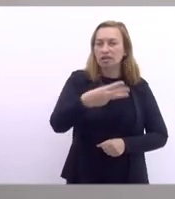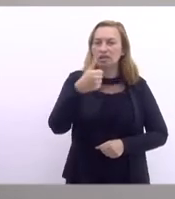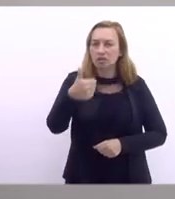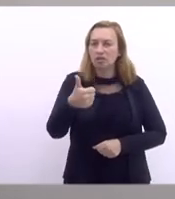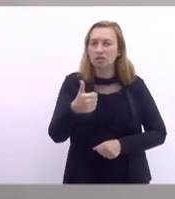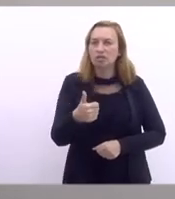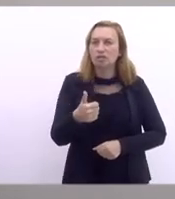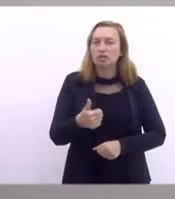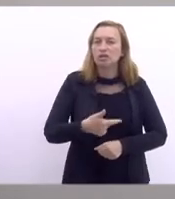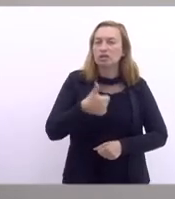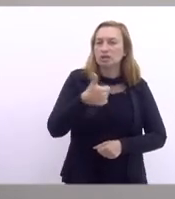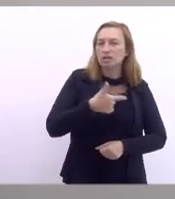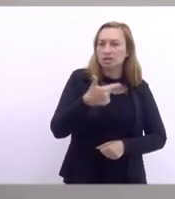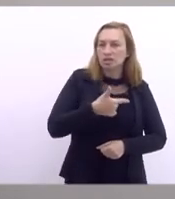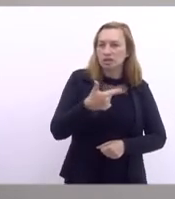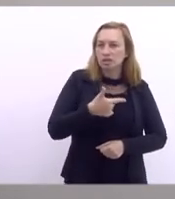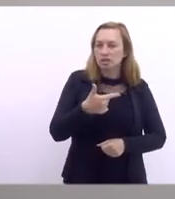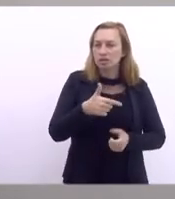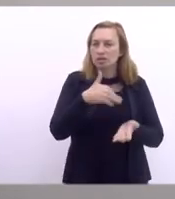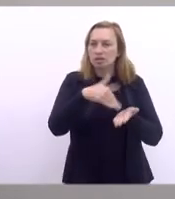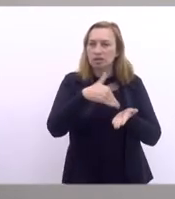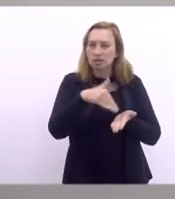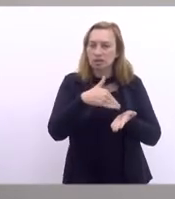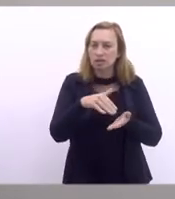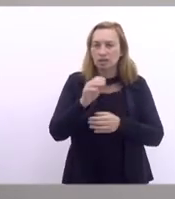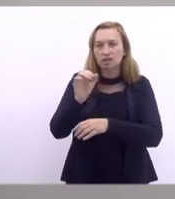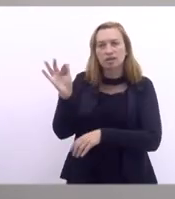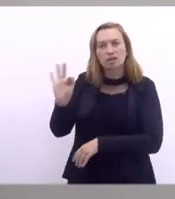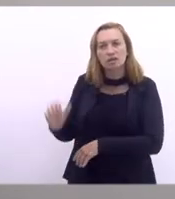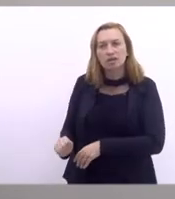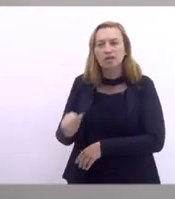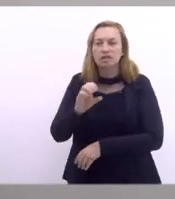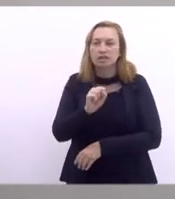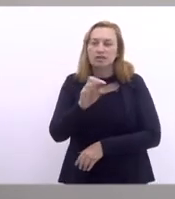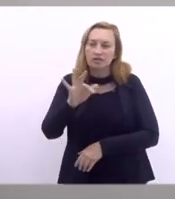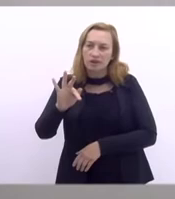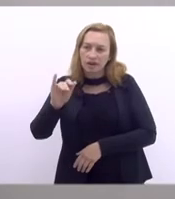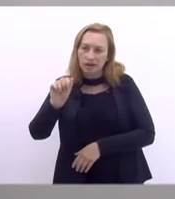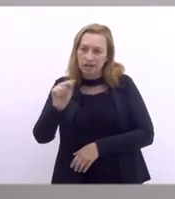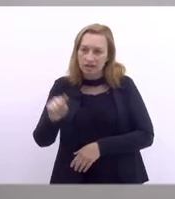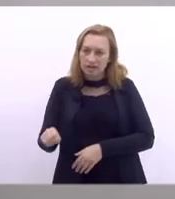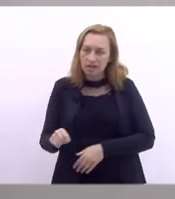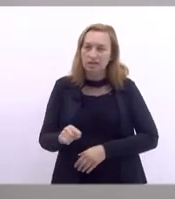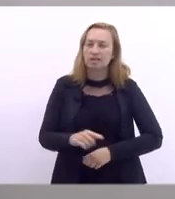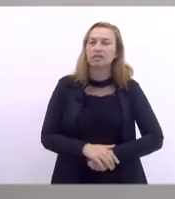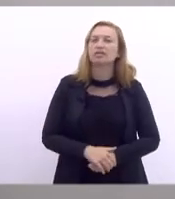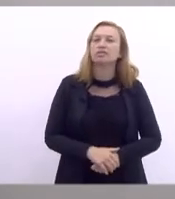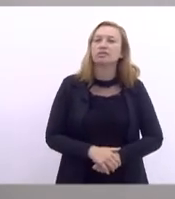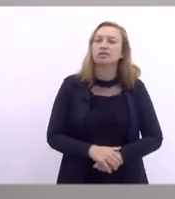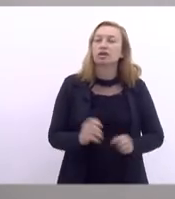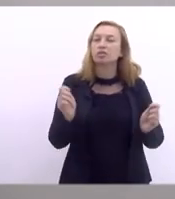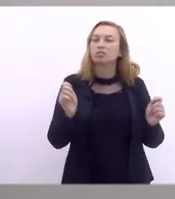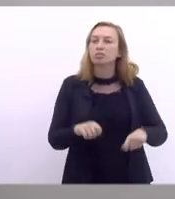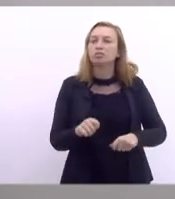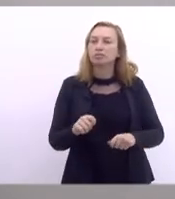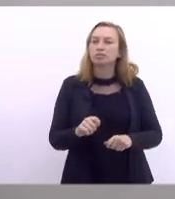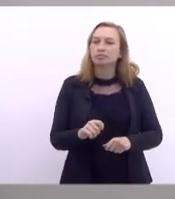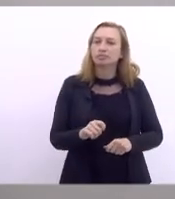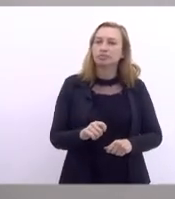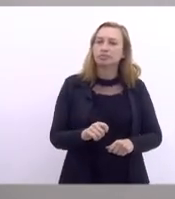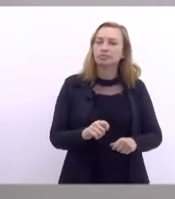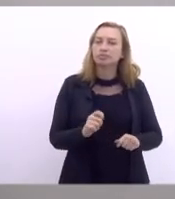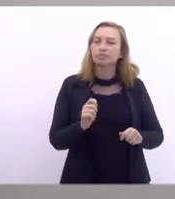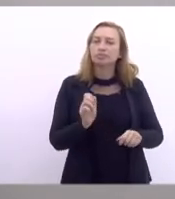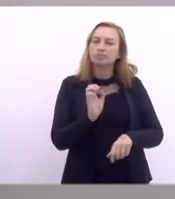seguinte segundo projeções da Secretaria de Estado de Fazenda Sefaz Alcides considerada a possibilidade de adesão